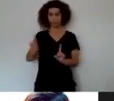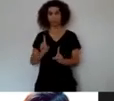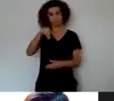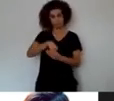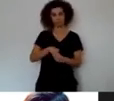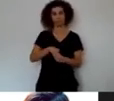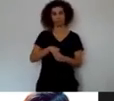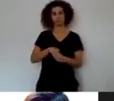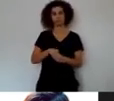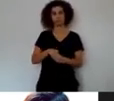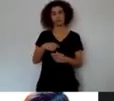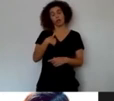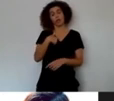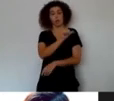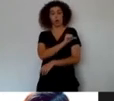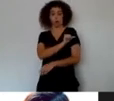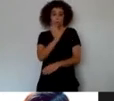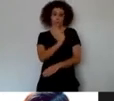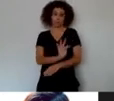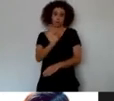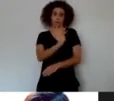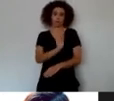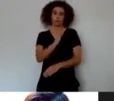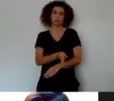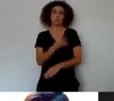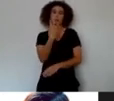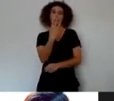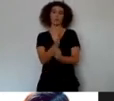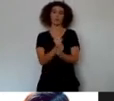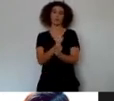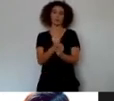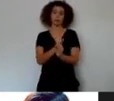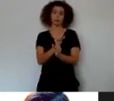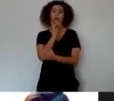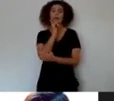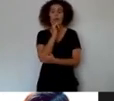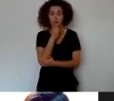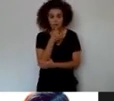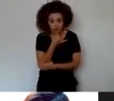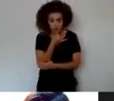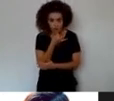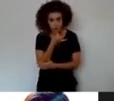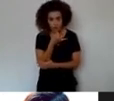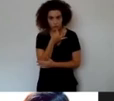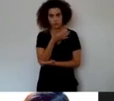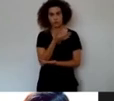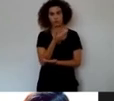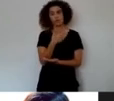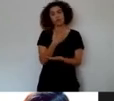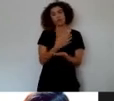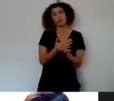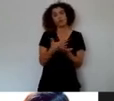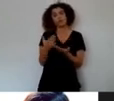como estudante acadêmica, tem 4 anos que eu estou na psicologia. Infelizmente, eu comecei a